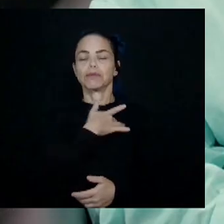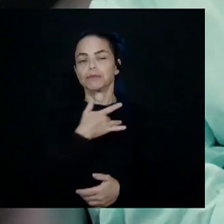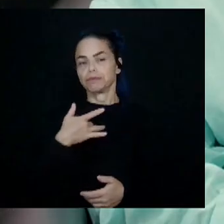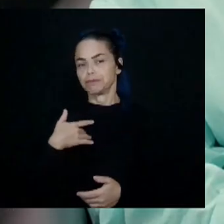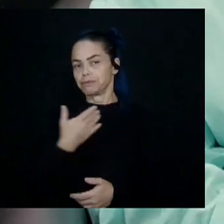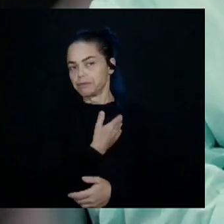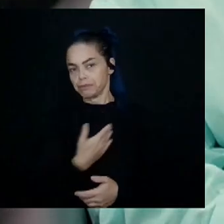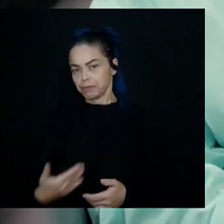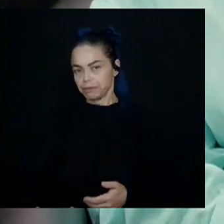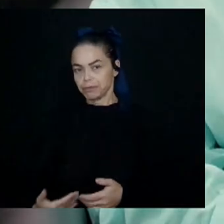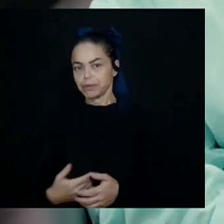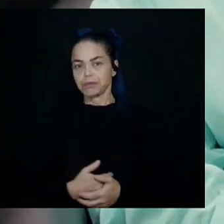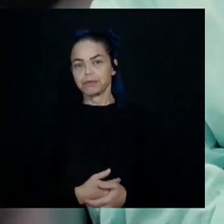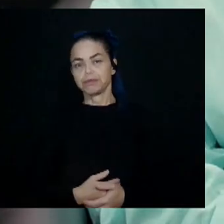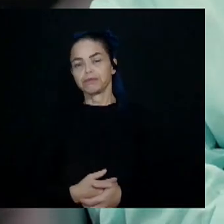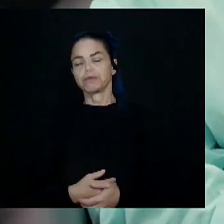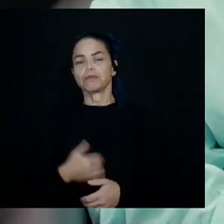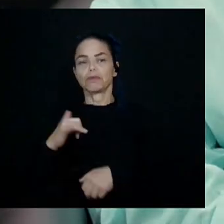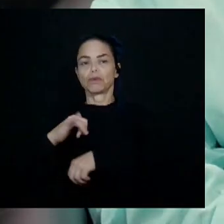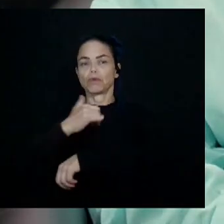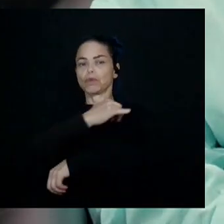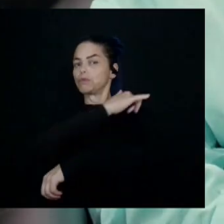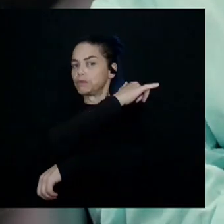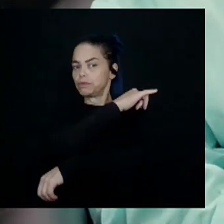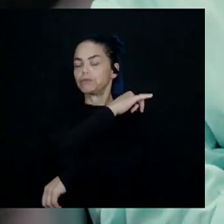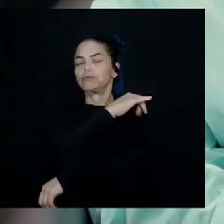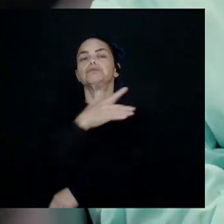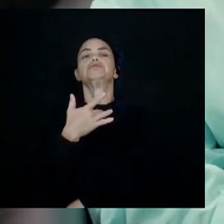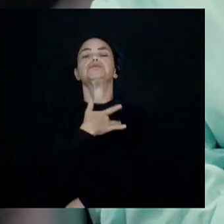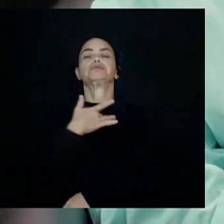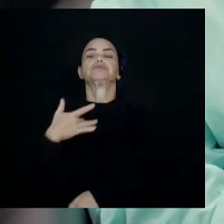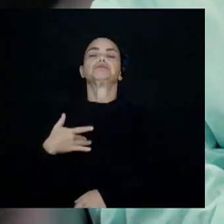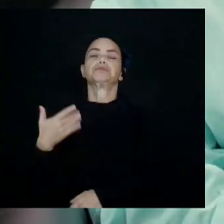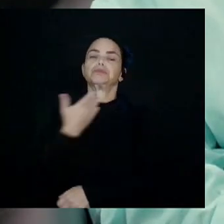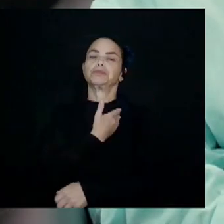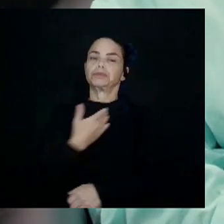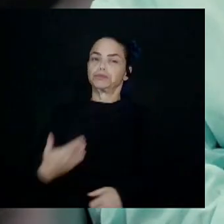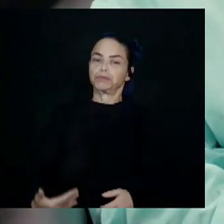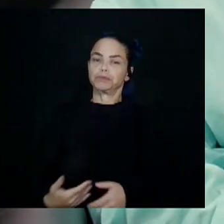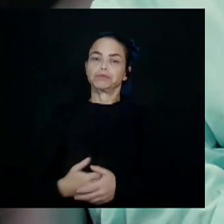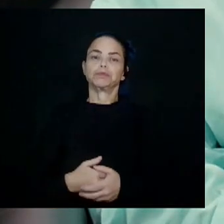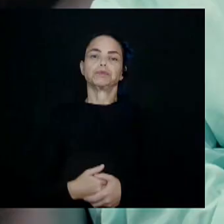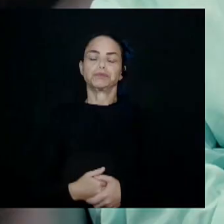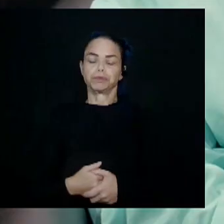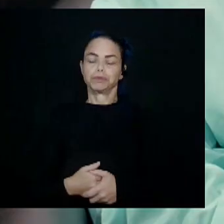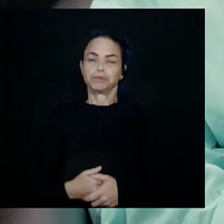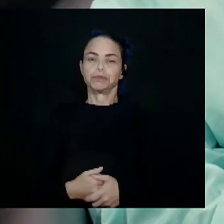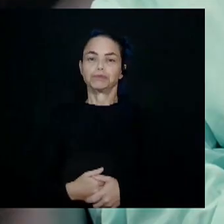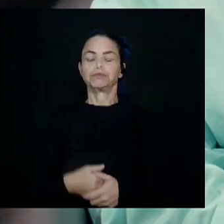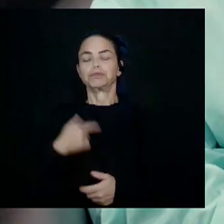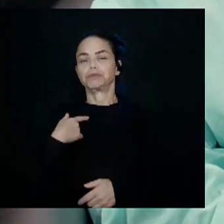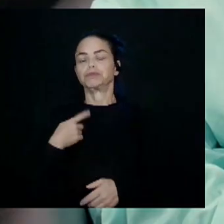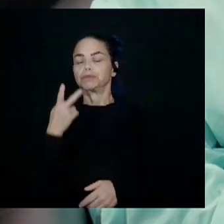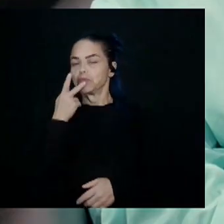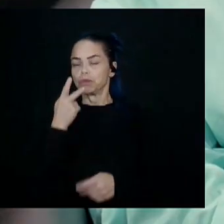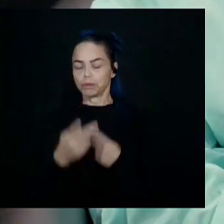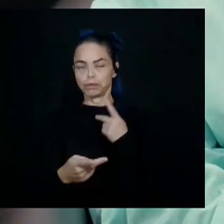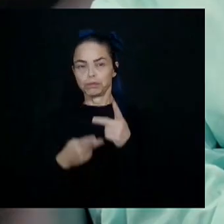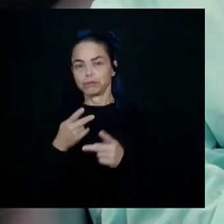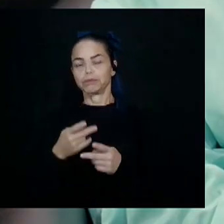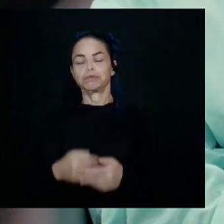Perfeito. Obesidade é uma questão de saúde pública, entendeu? E eu costumo dizer para as